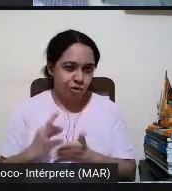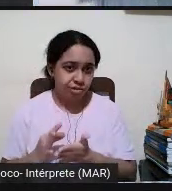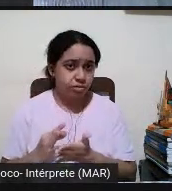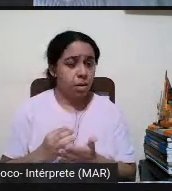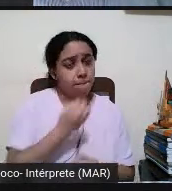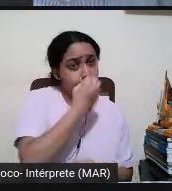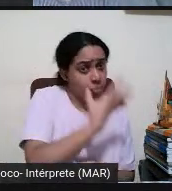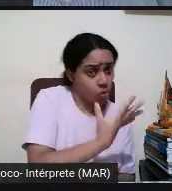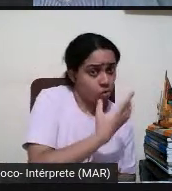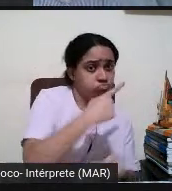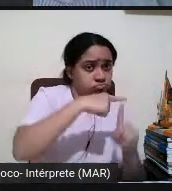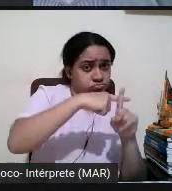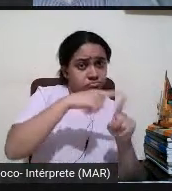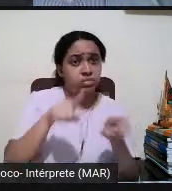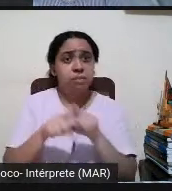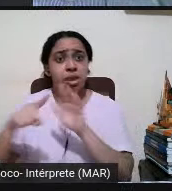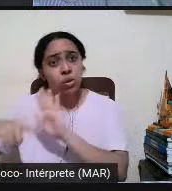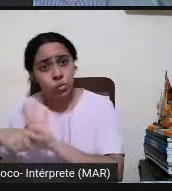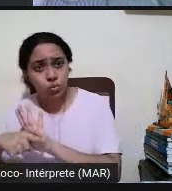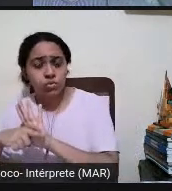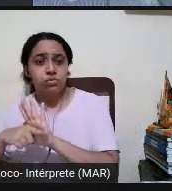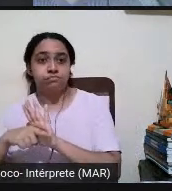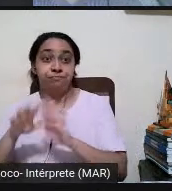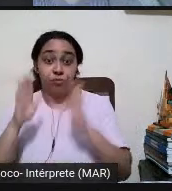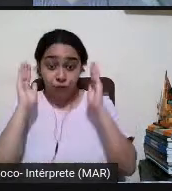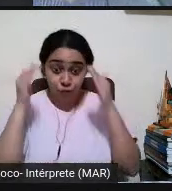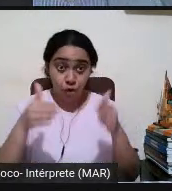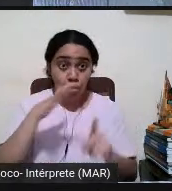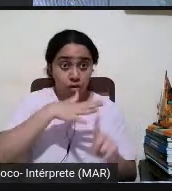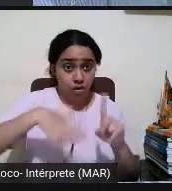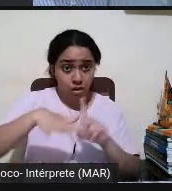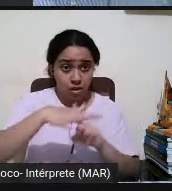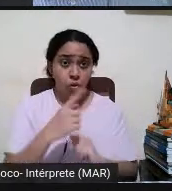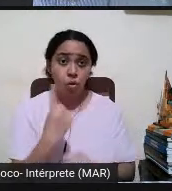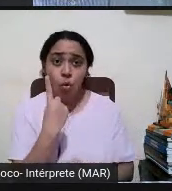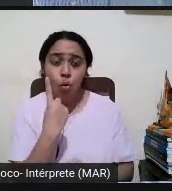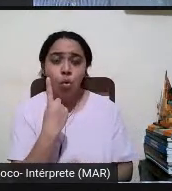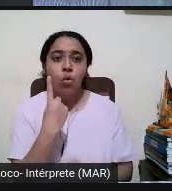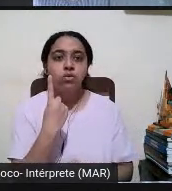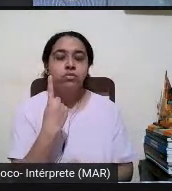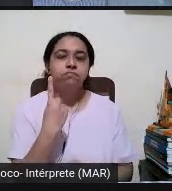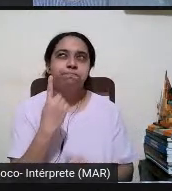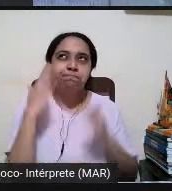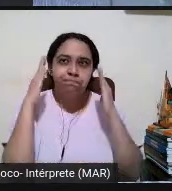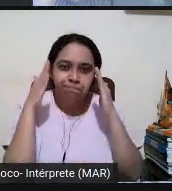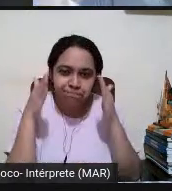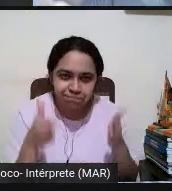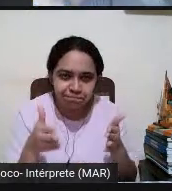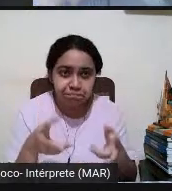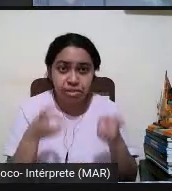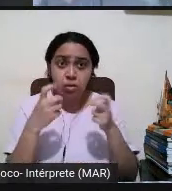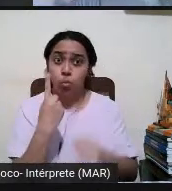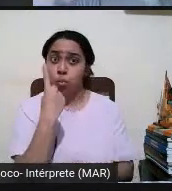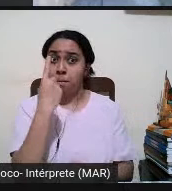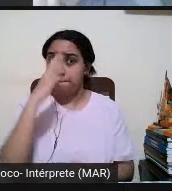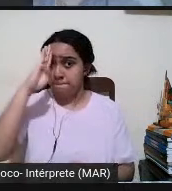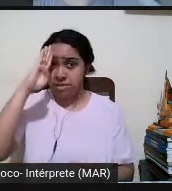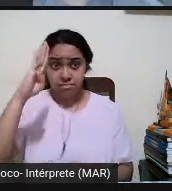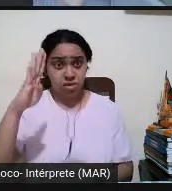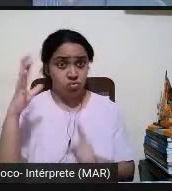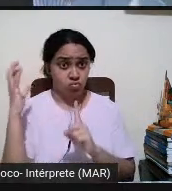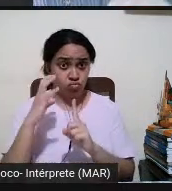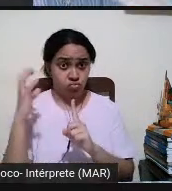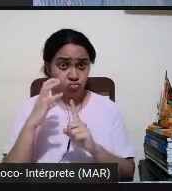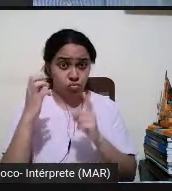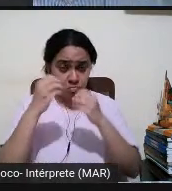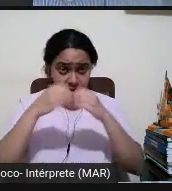desvantagens e do ponto de vista ambiental Na verdade uma das coisas que a gente vê na verdade como um dos principais um táxi tô falando